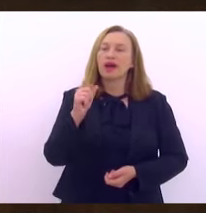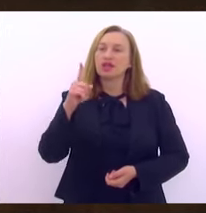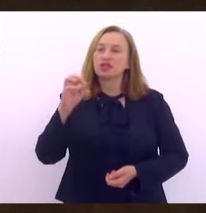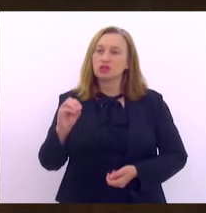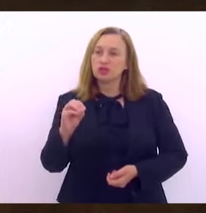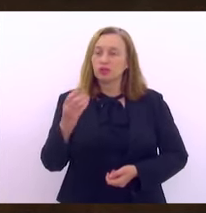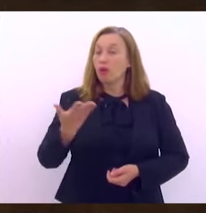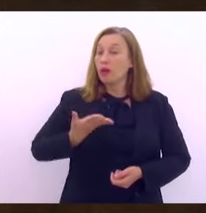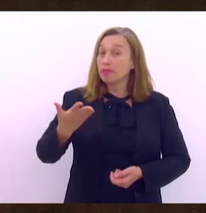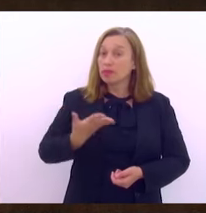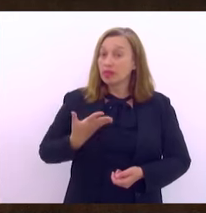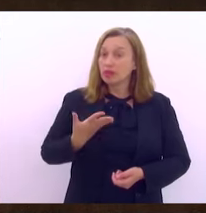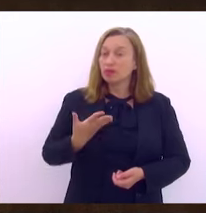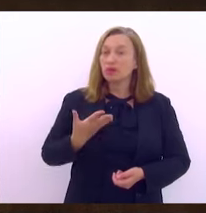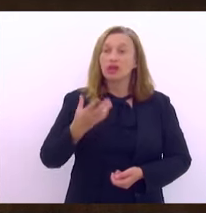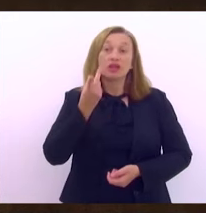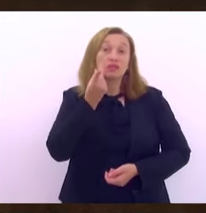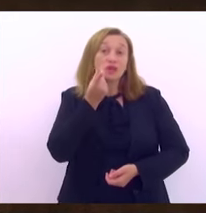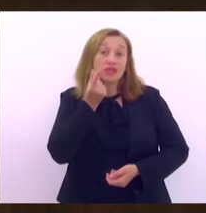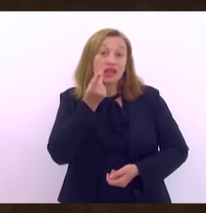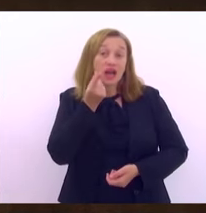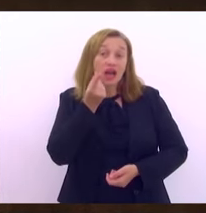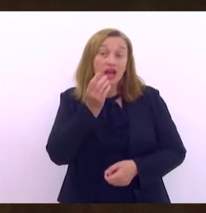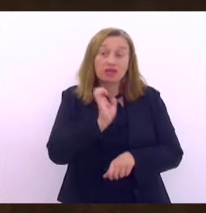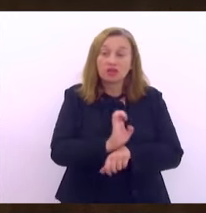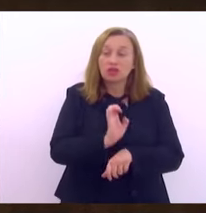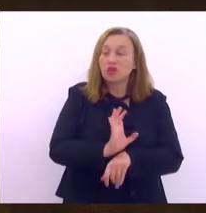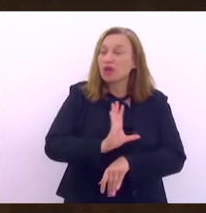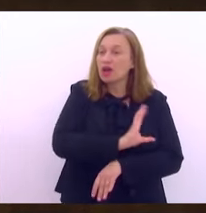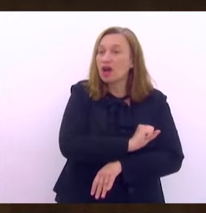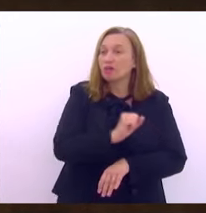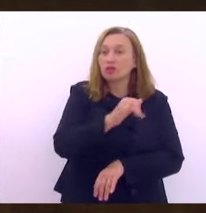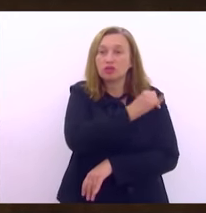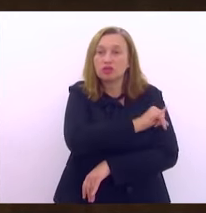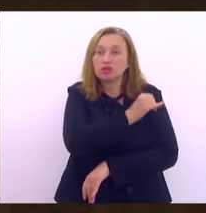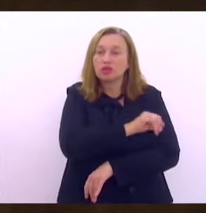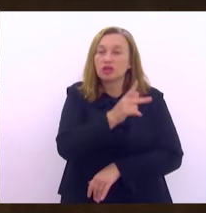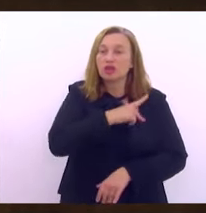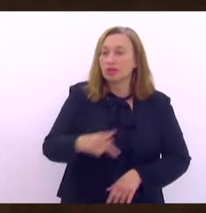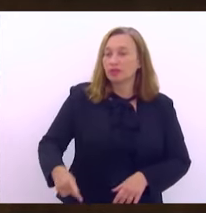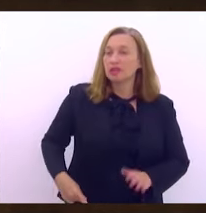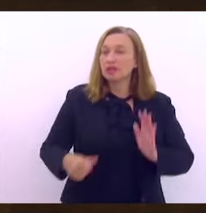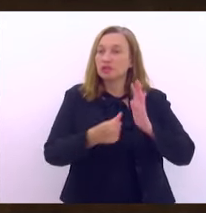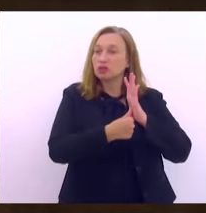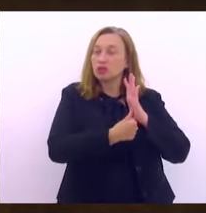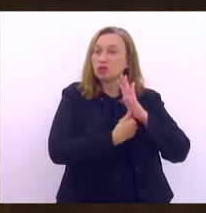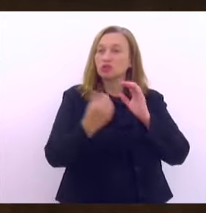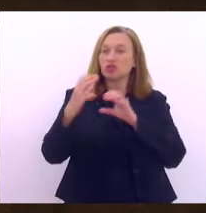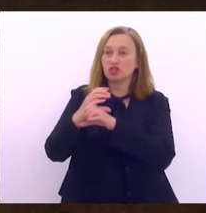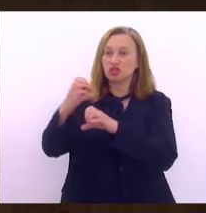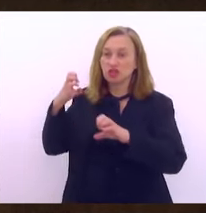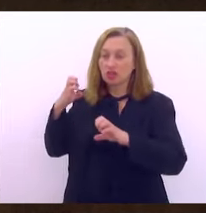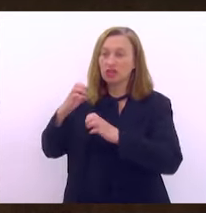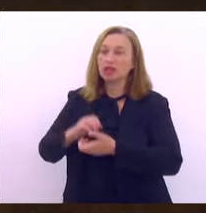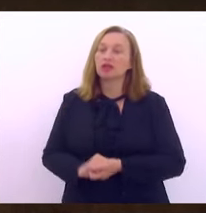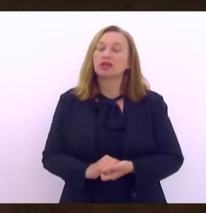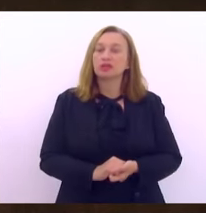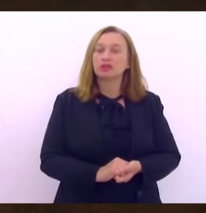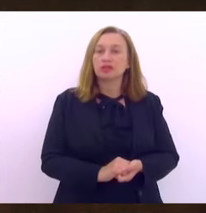companheiro queridíssimo, ele é cearense e ama o Rio de Janeiro. Ele é presidente do Clube de Engenharia e ele